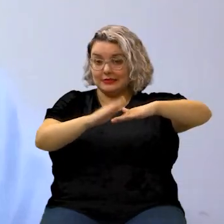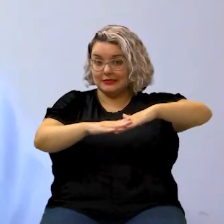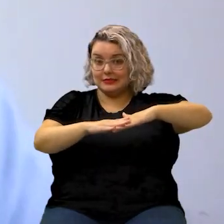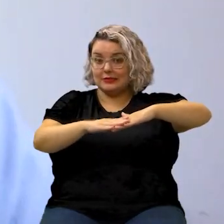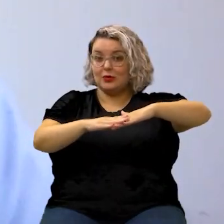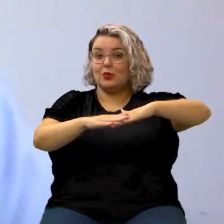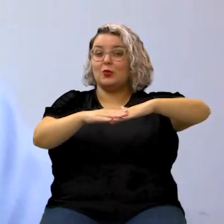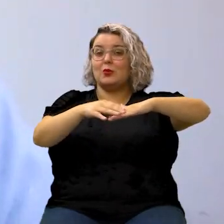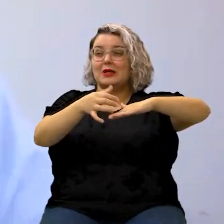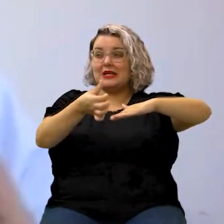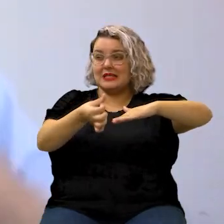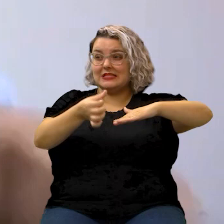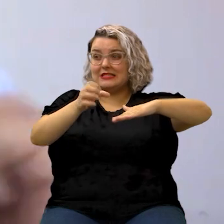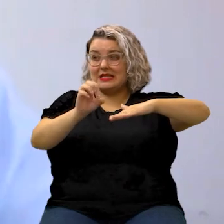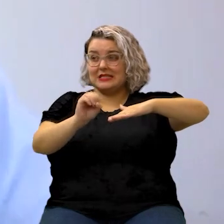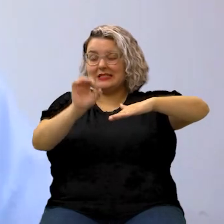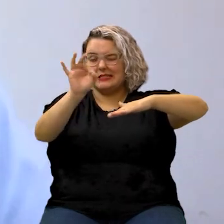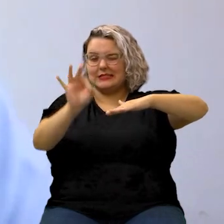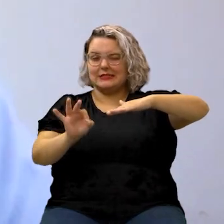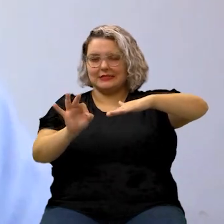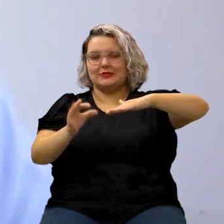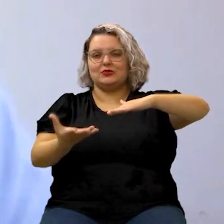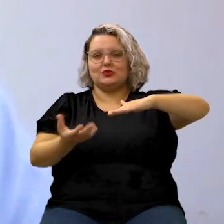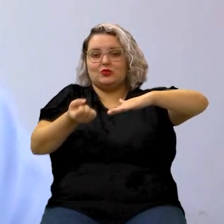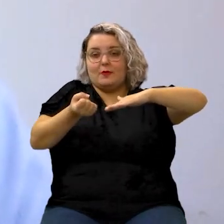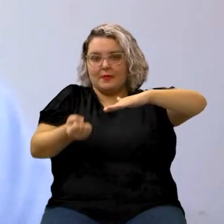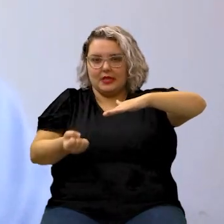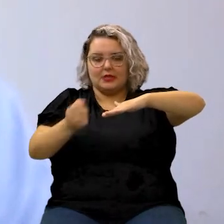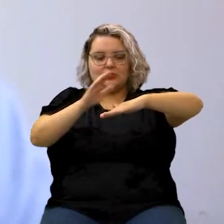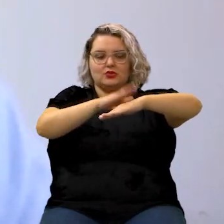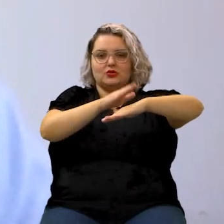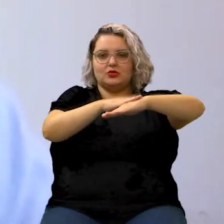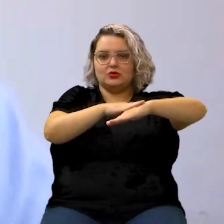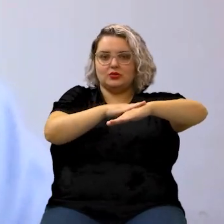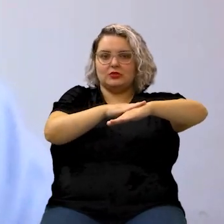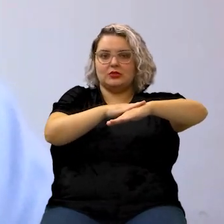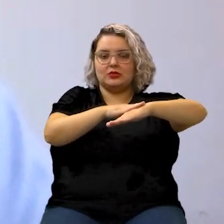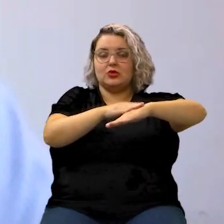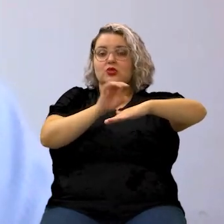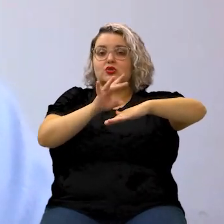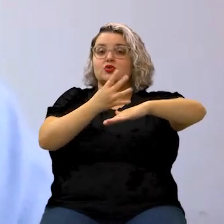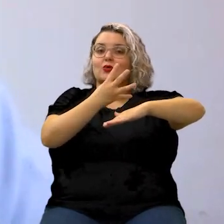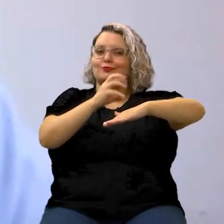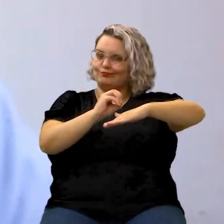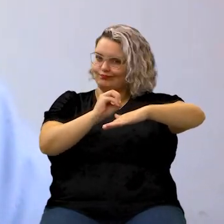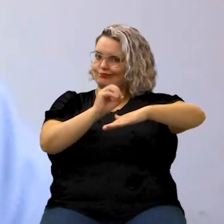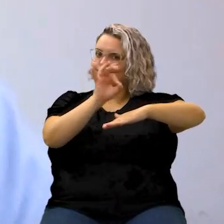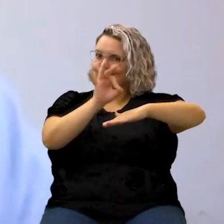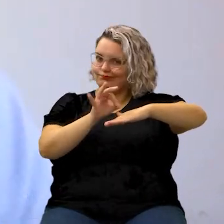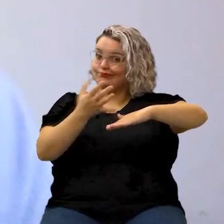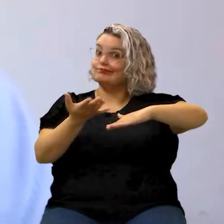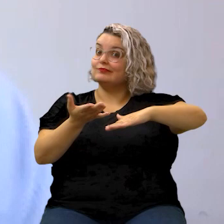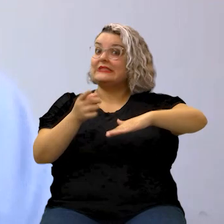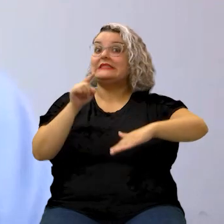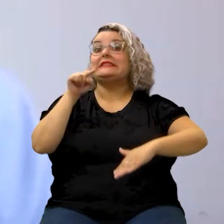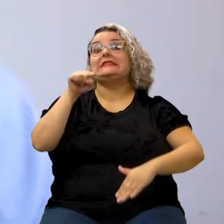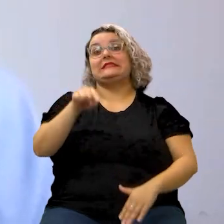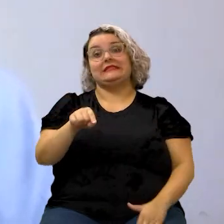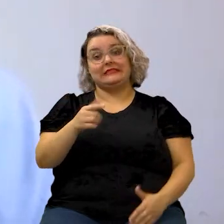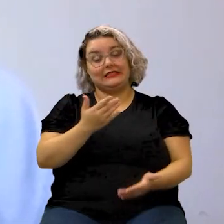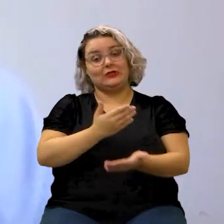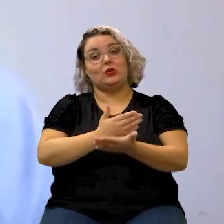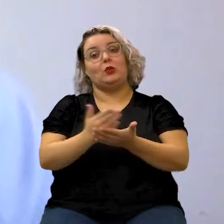da frente, a gente vai ficar com 60% do nosso peso e na parte de trás, apenas 40%. E é aí